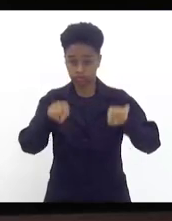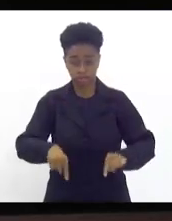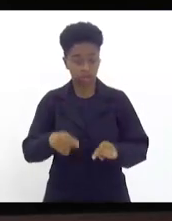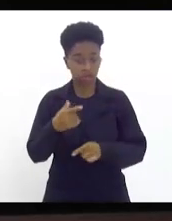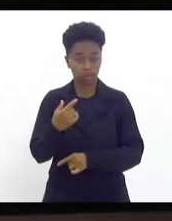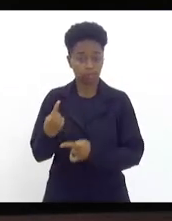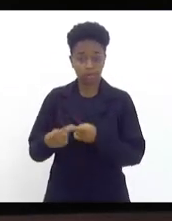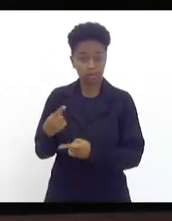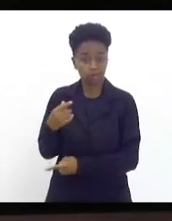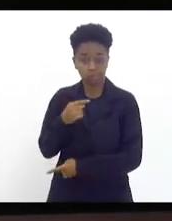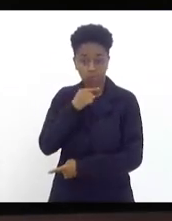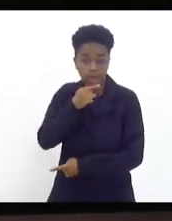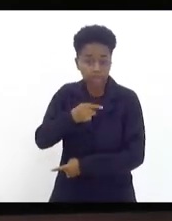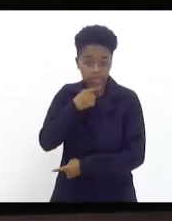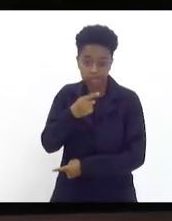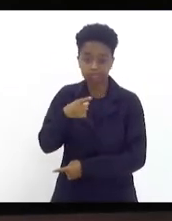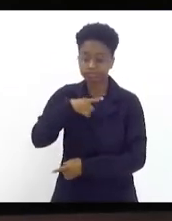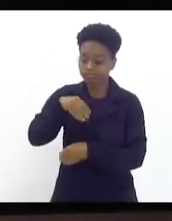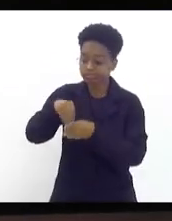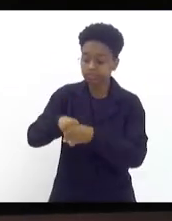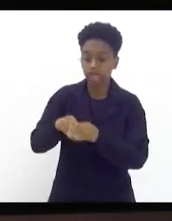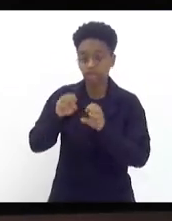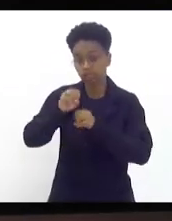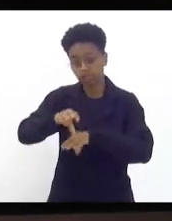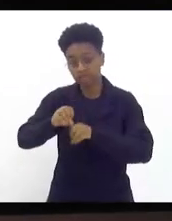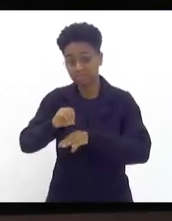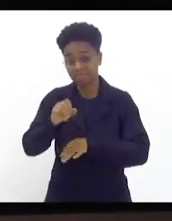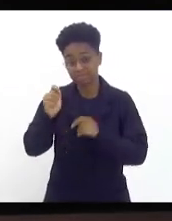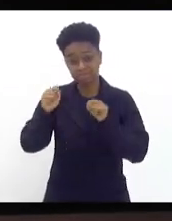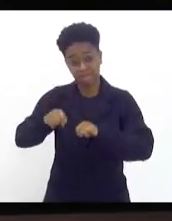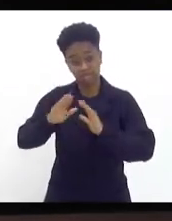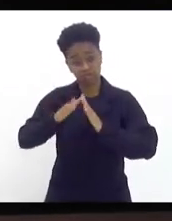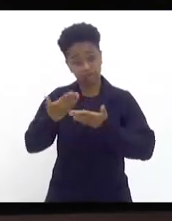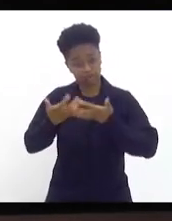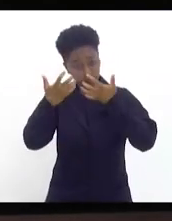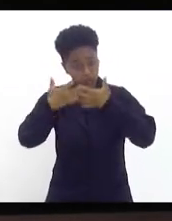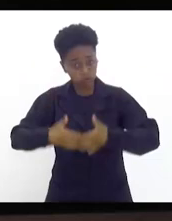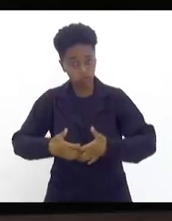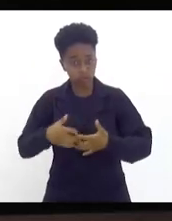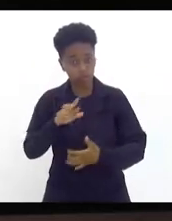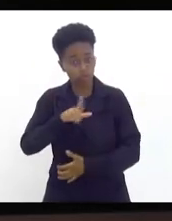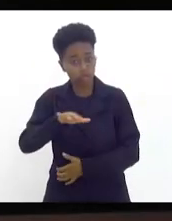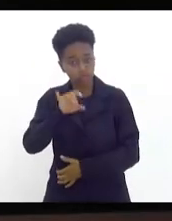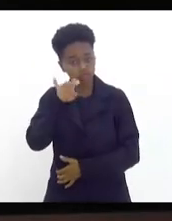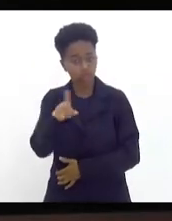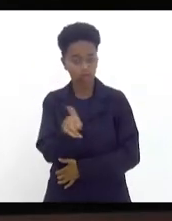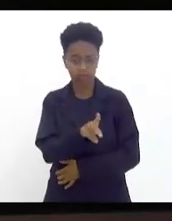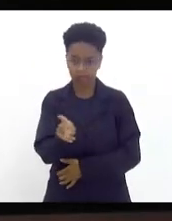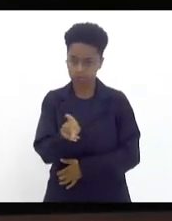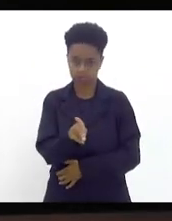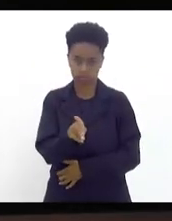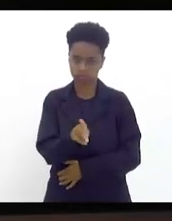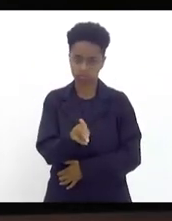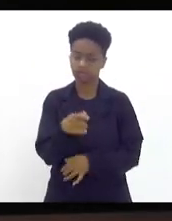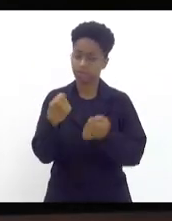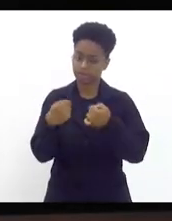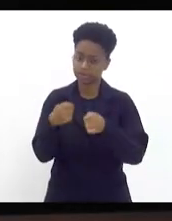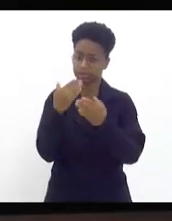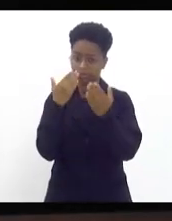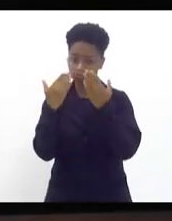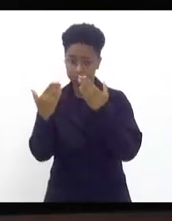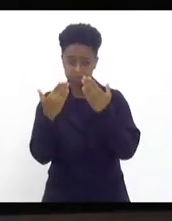a gente sabe que dentro da educação para que uma escola funcione bem não depende só de professores e professores mas a gente precisa de